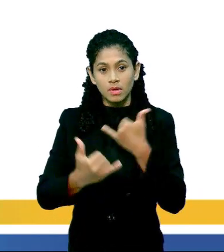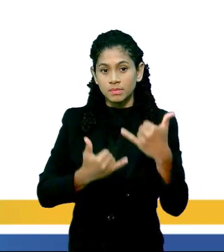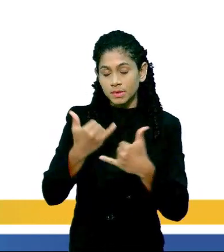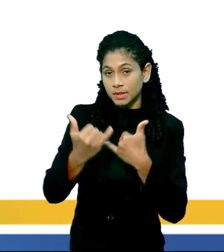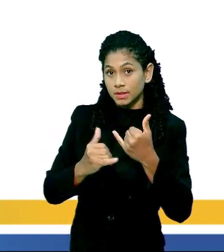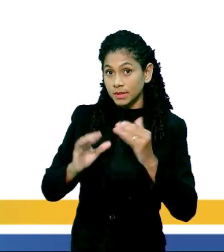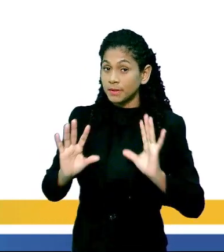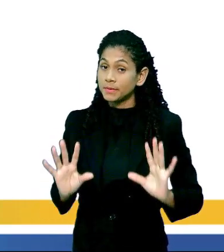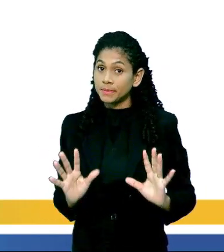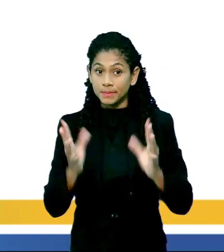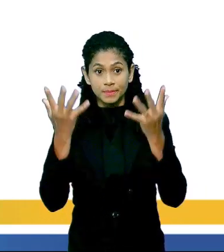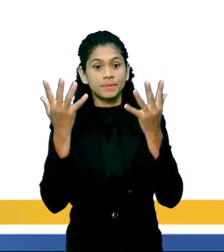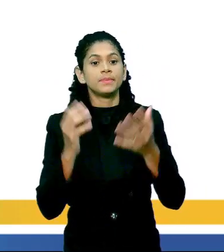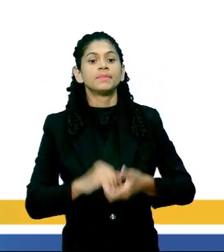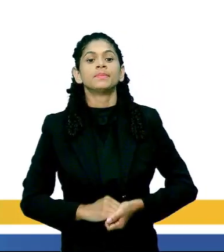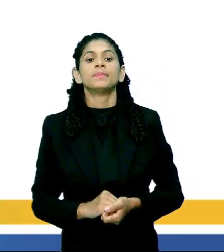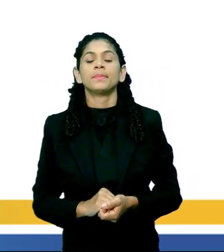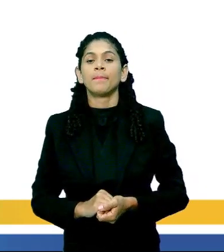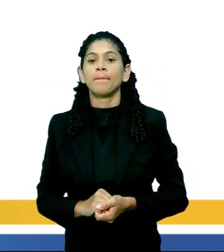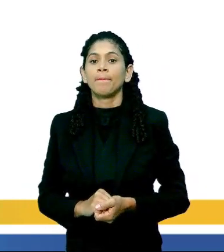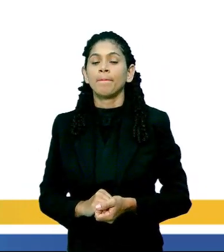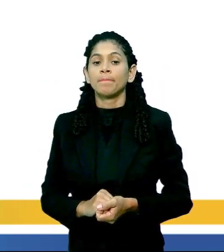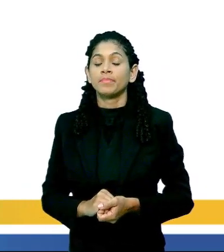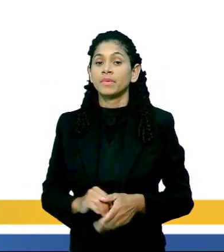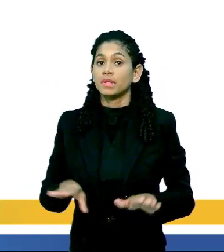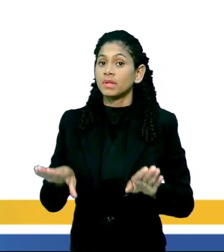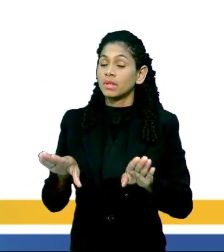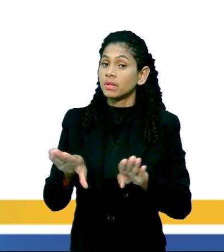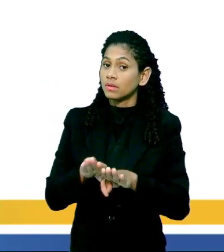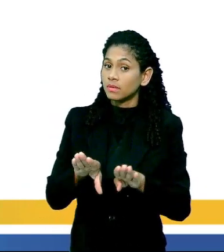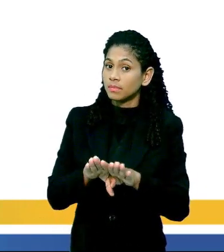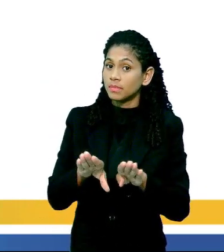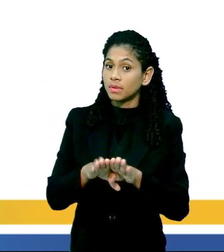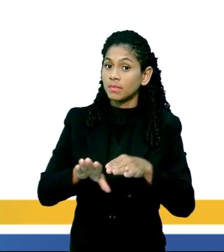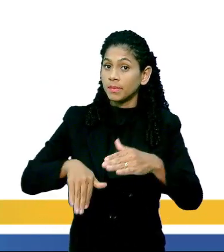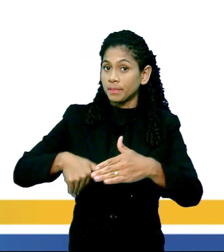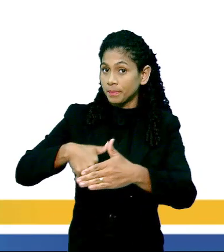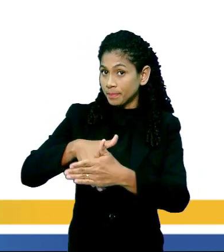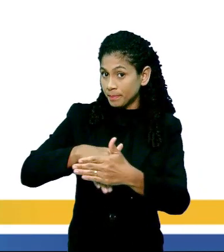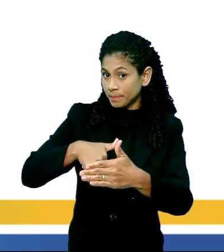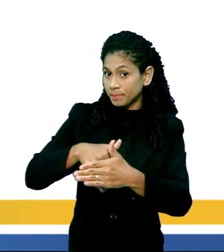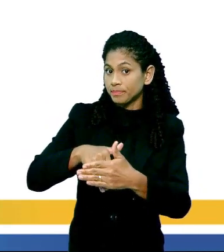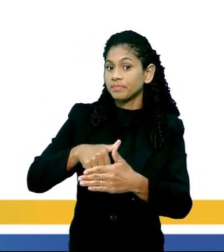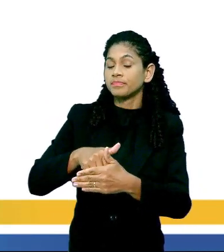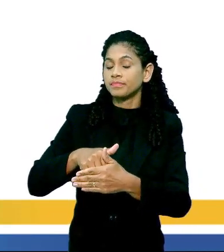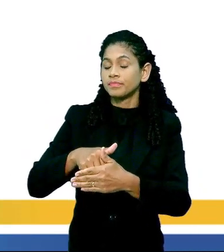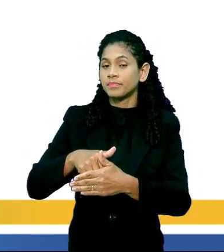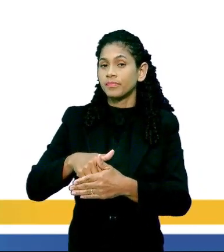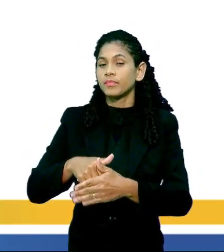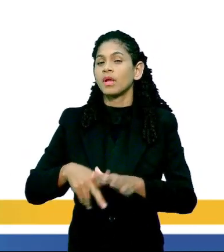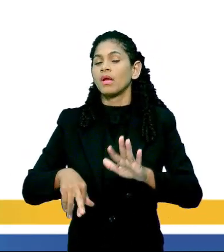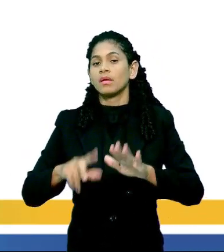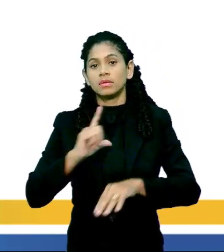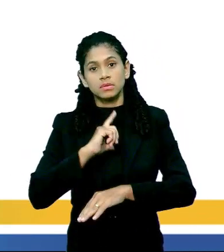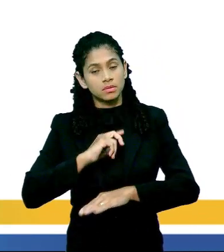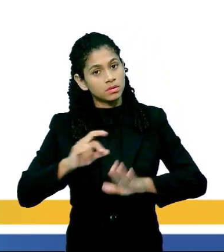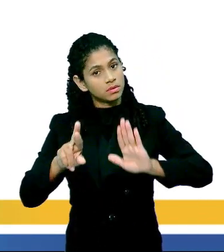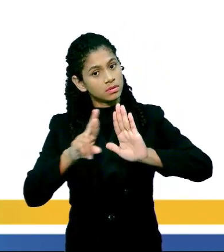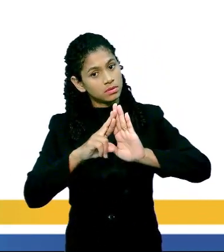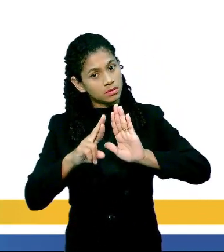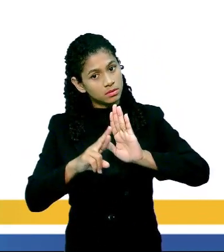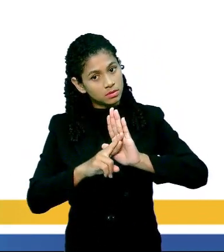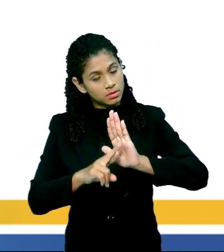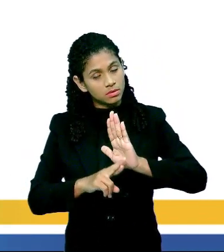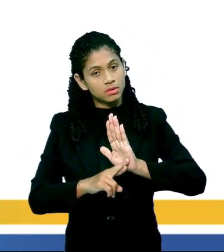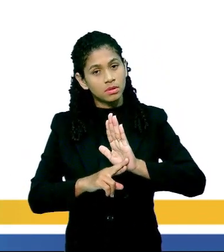diversão, assim como para jogos. Lembrando que jogos vão ter essa inserção para regras e essas regras